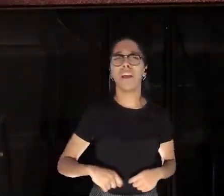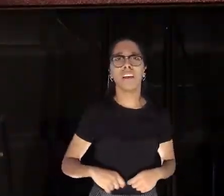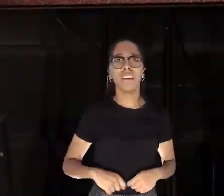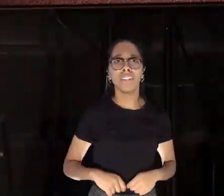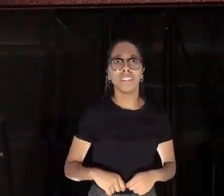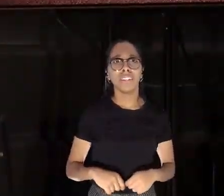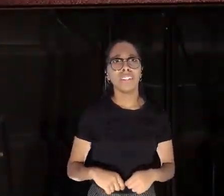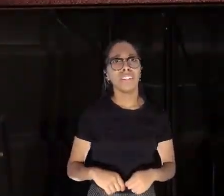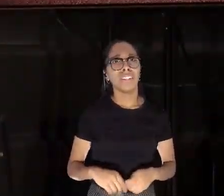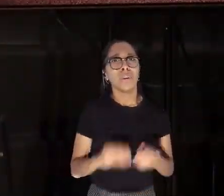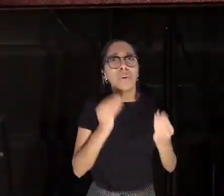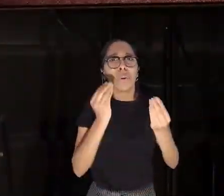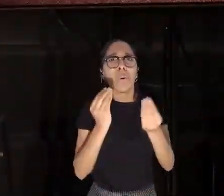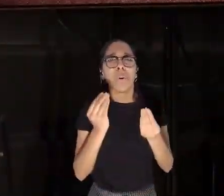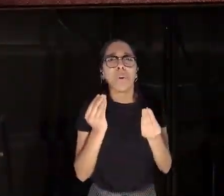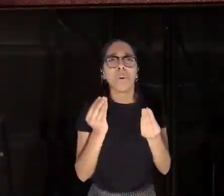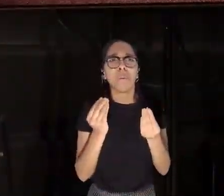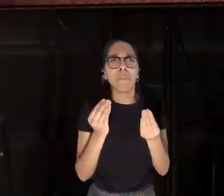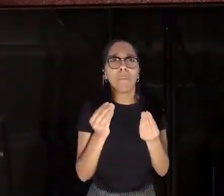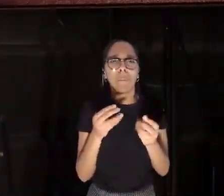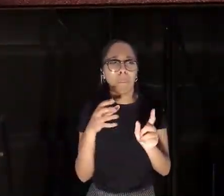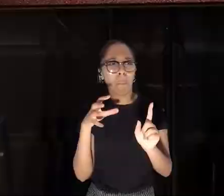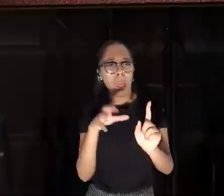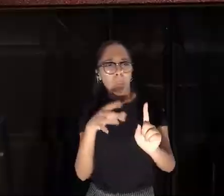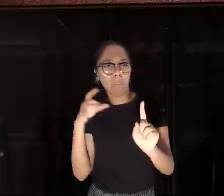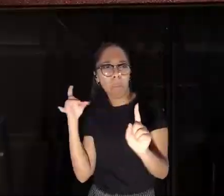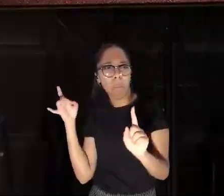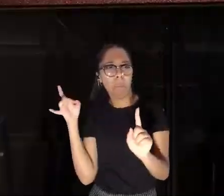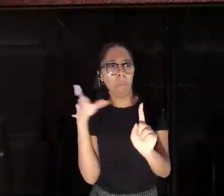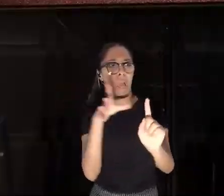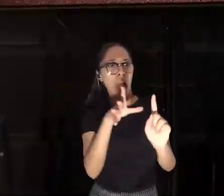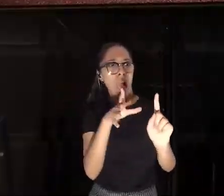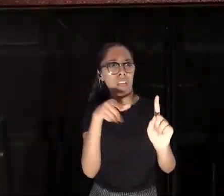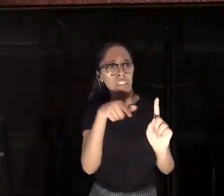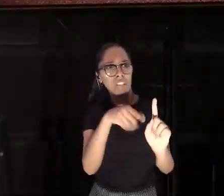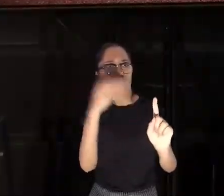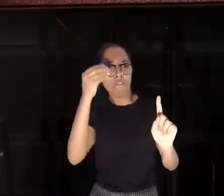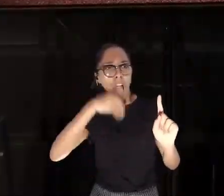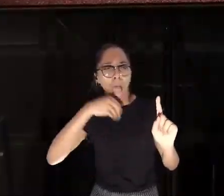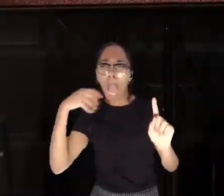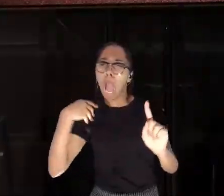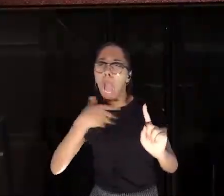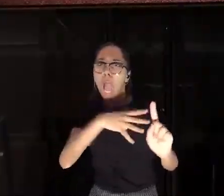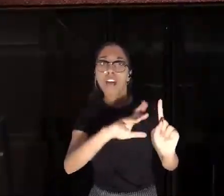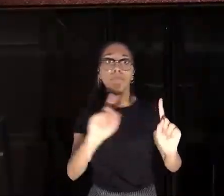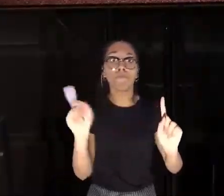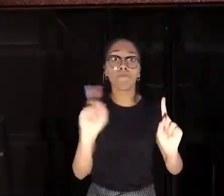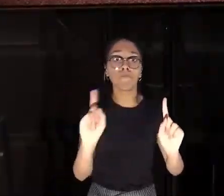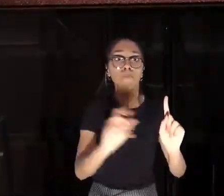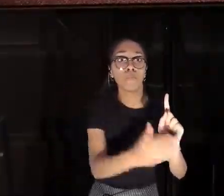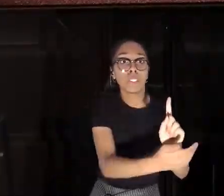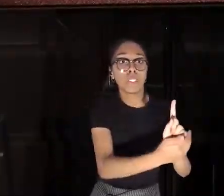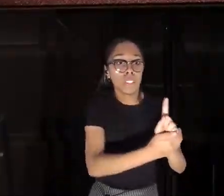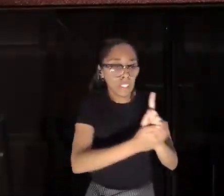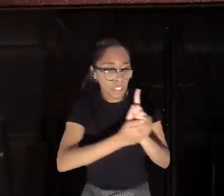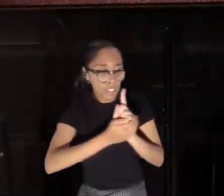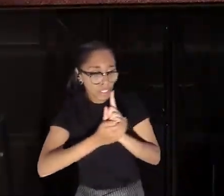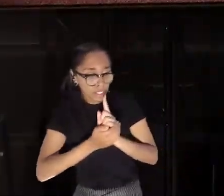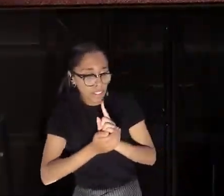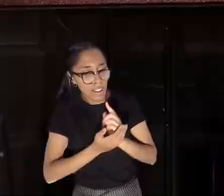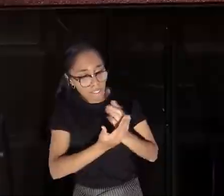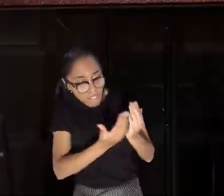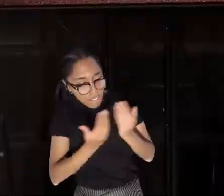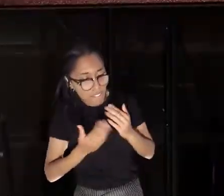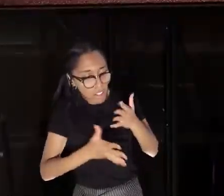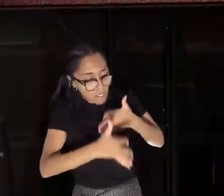Ele não te escorraça porque é fraco, ele não te escorraça porque não conseguiu ser forte, mas ele geme por você. Ele geme quando